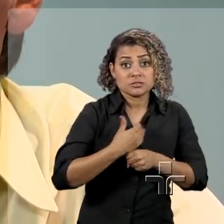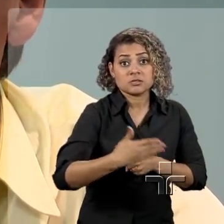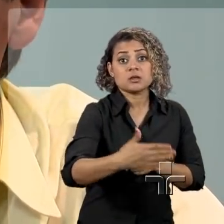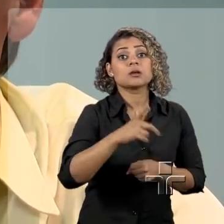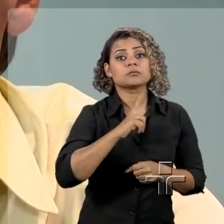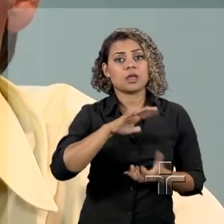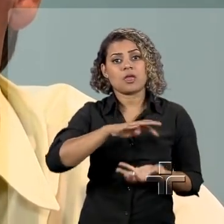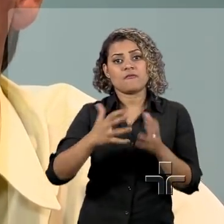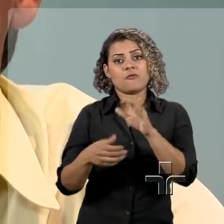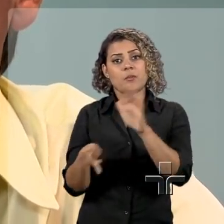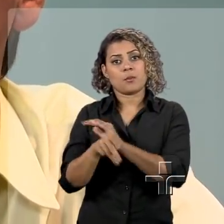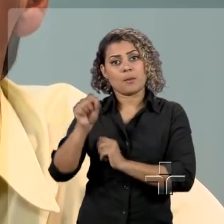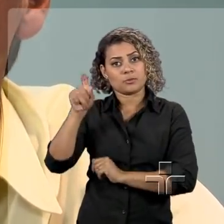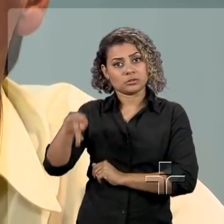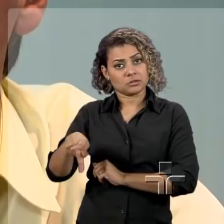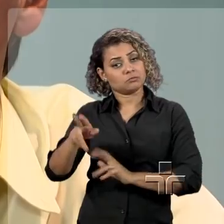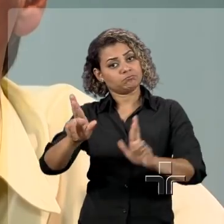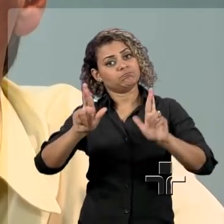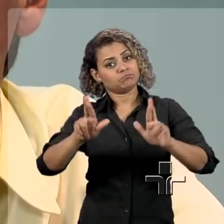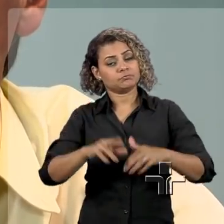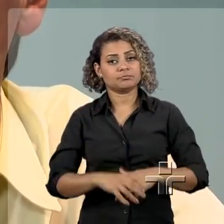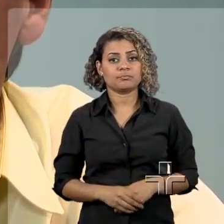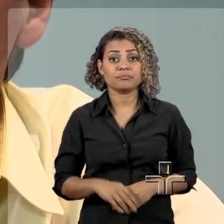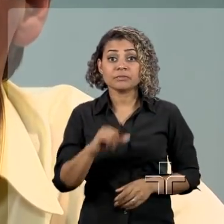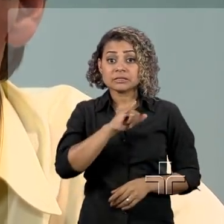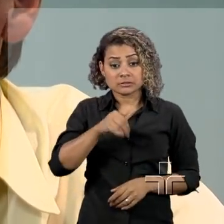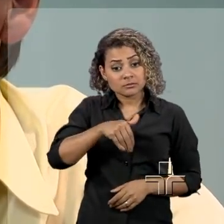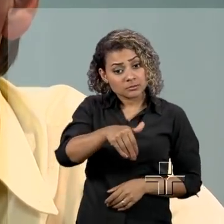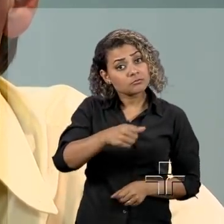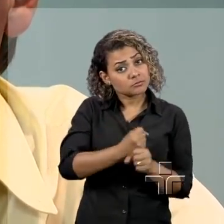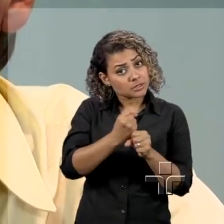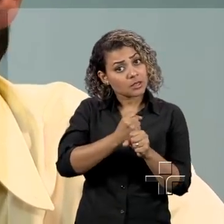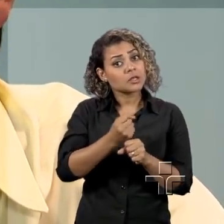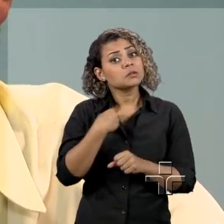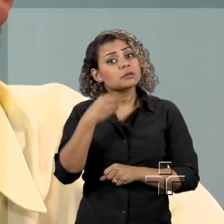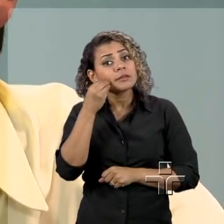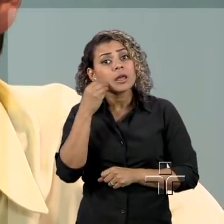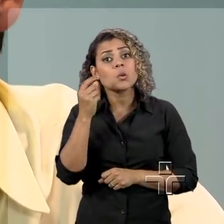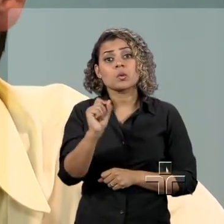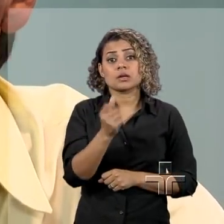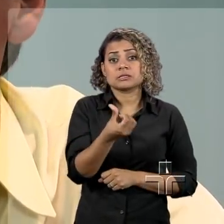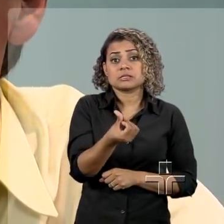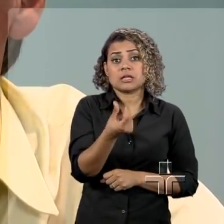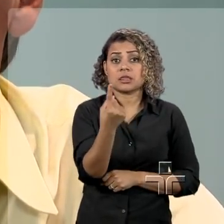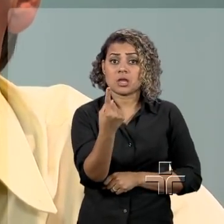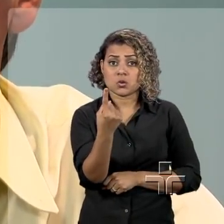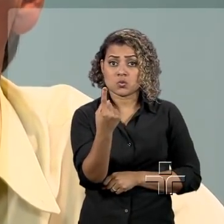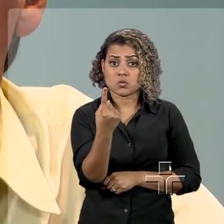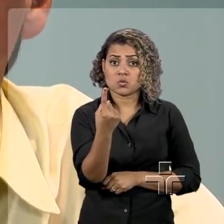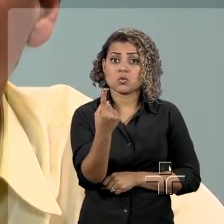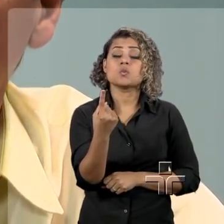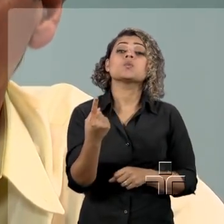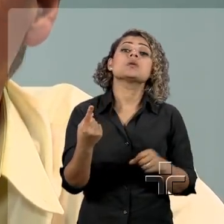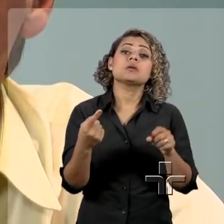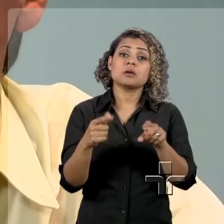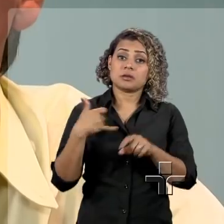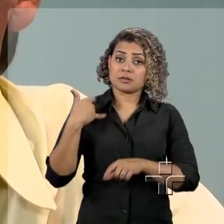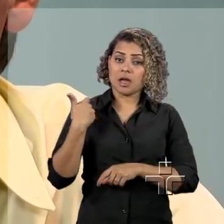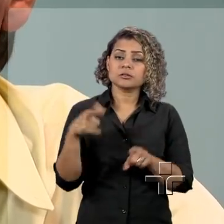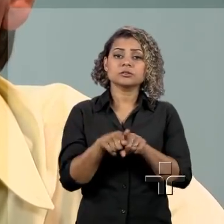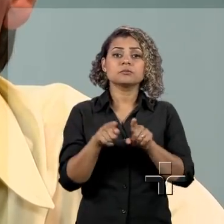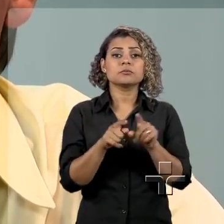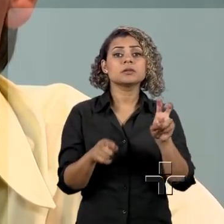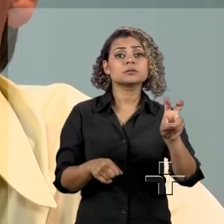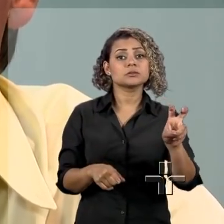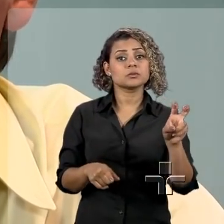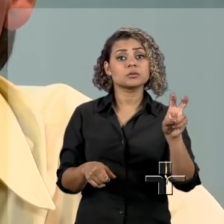da reforma da Previdência. Esse ano foi possível. Vamos passar para 61 anos do serviço público para o homem, 56 para a mulher, e majorar também